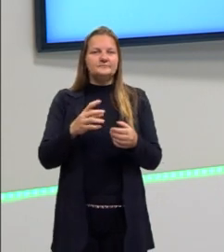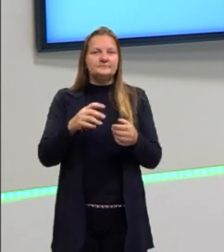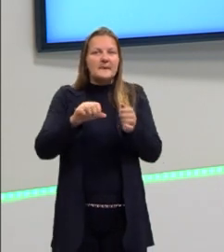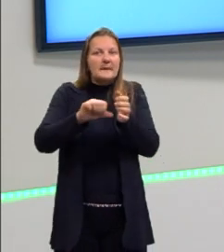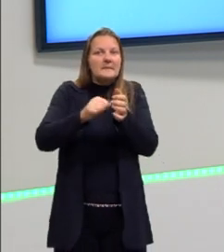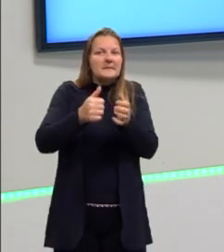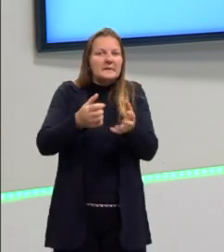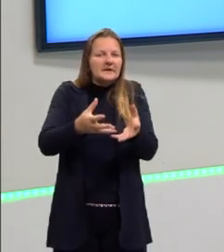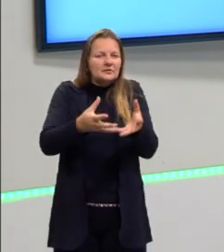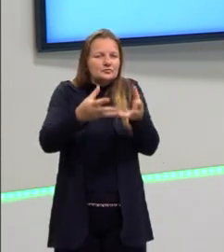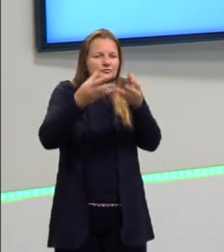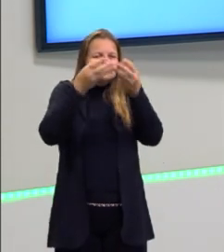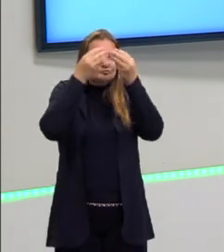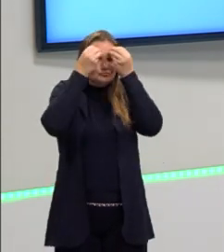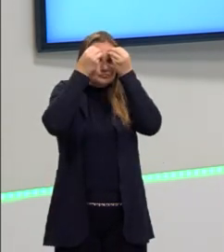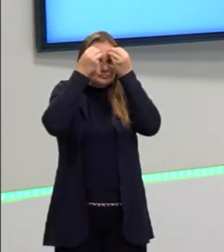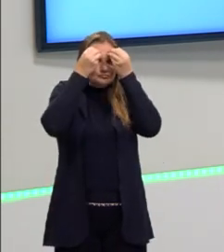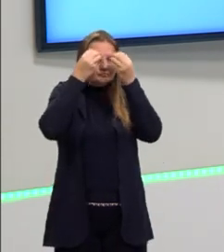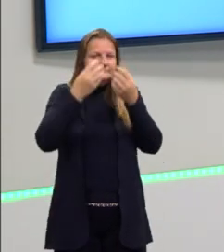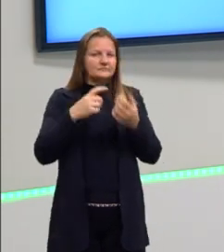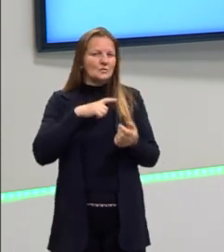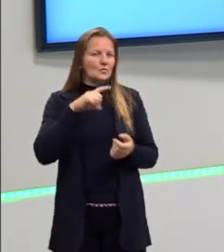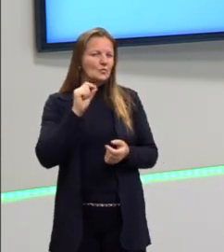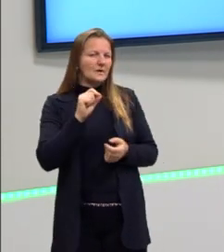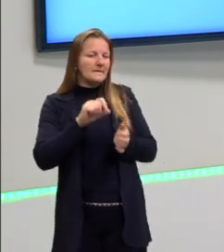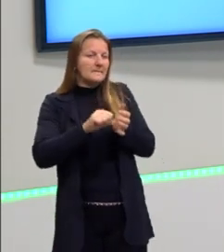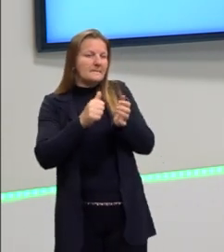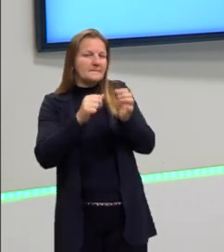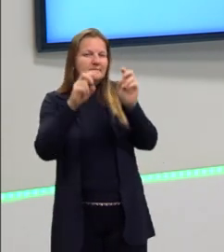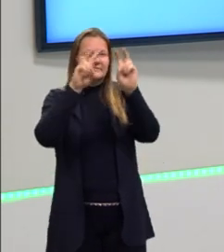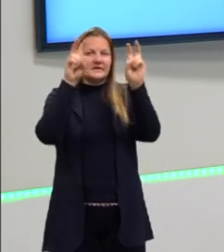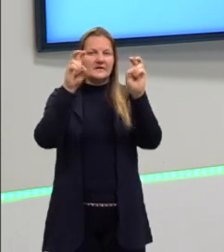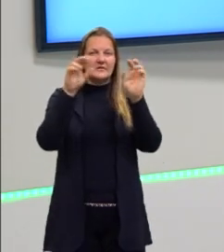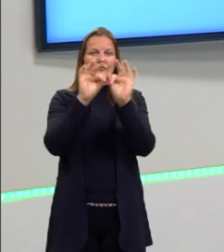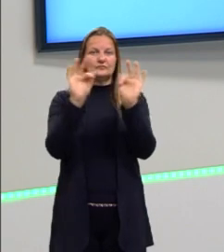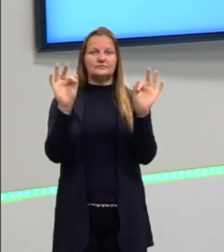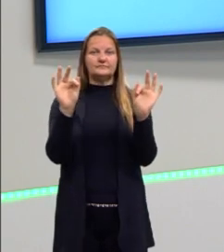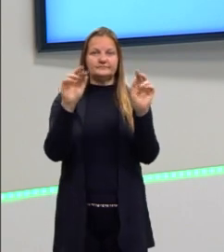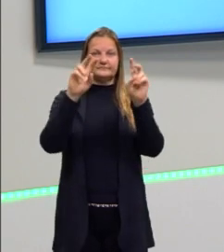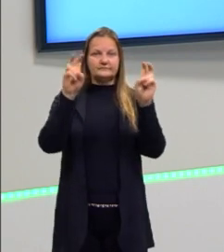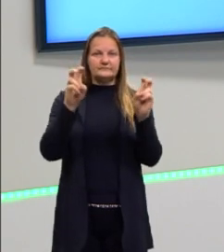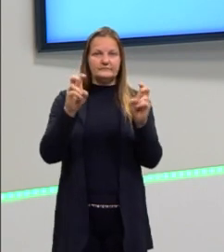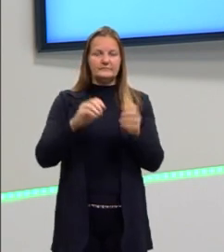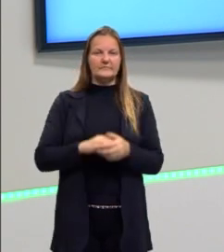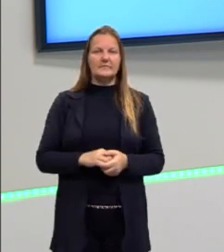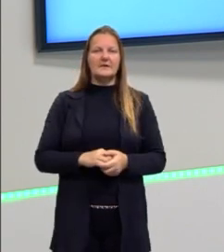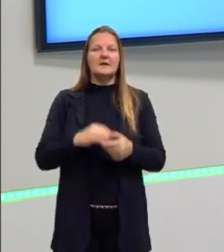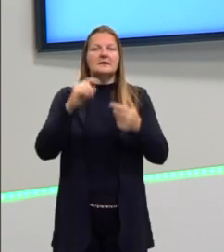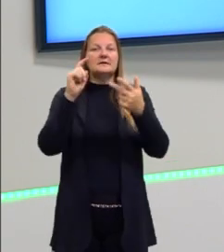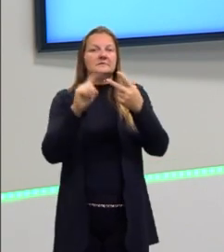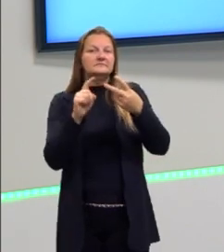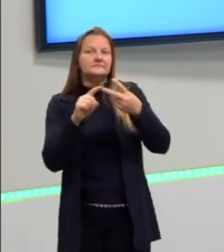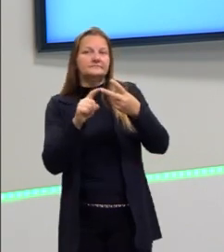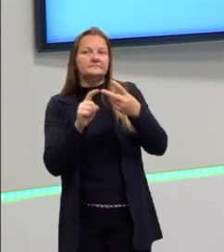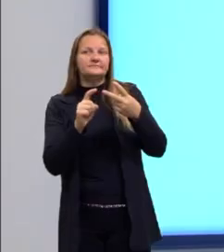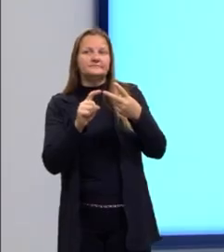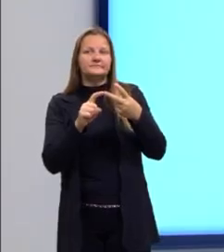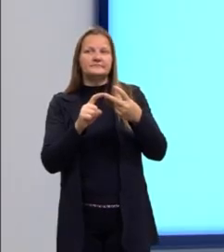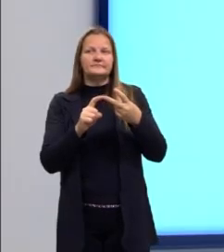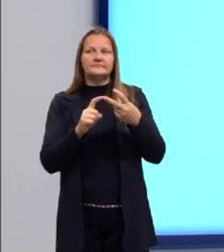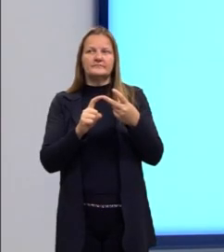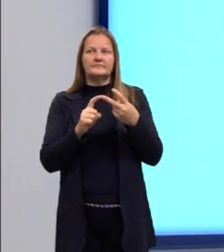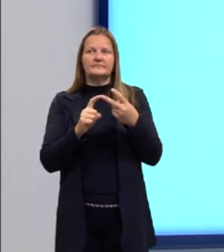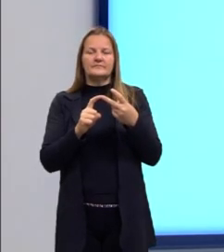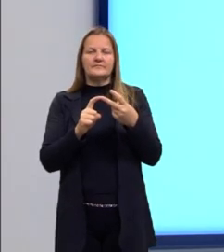minha primeira interpretação sobre essa frase do tema beleza e depois mais o que